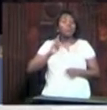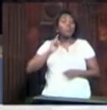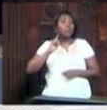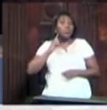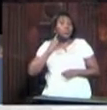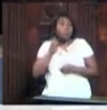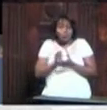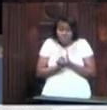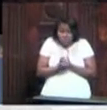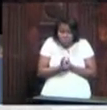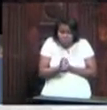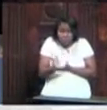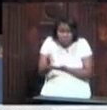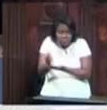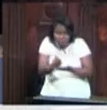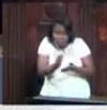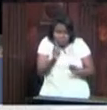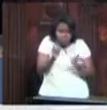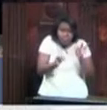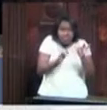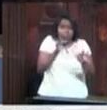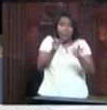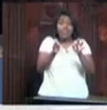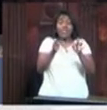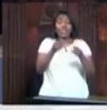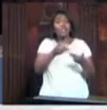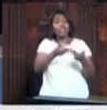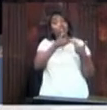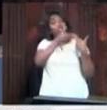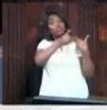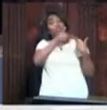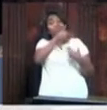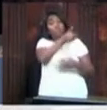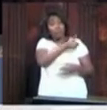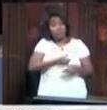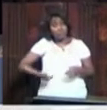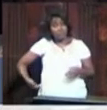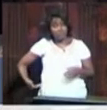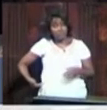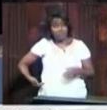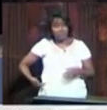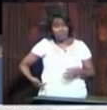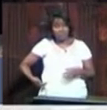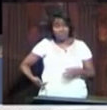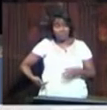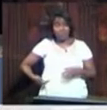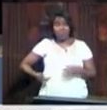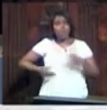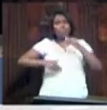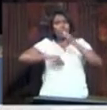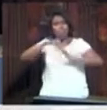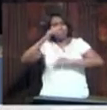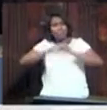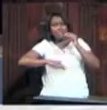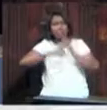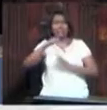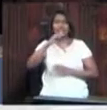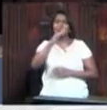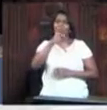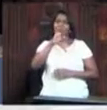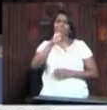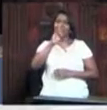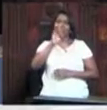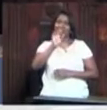tratado. Responsabilidades públicas da competência da SEDAI.